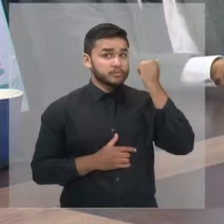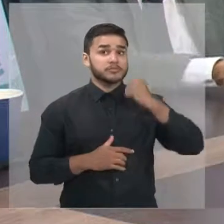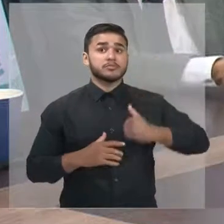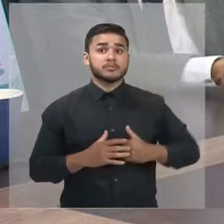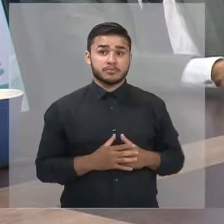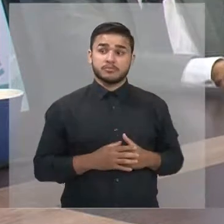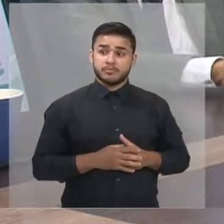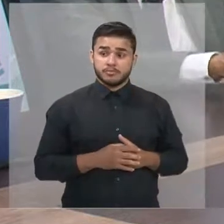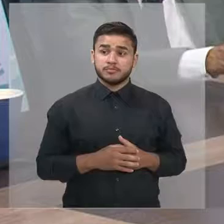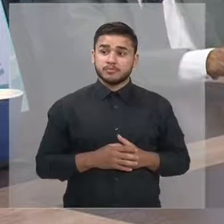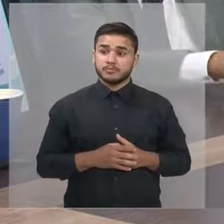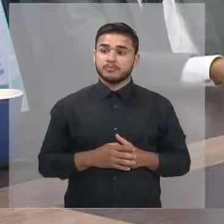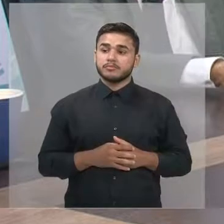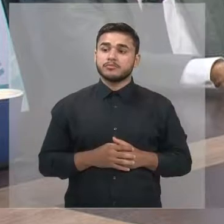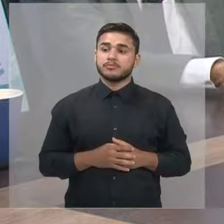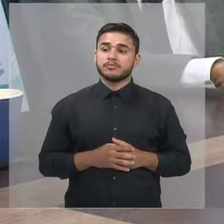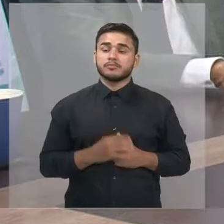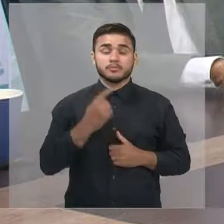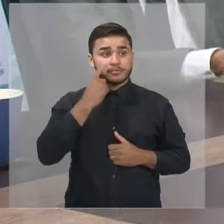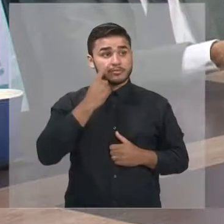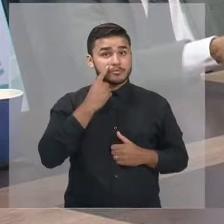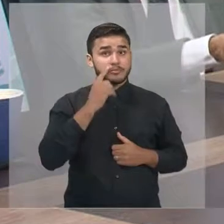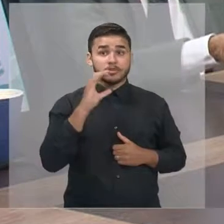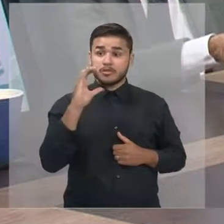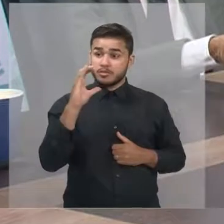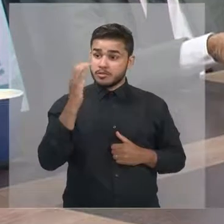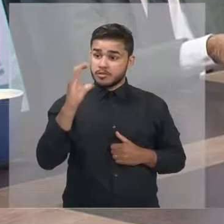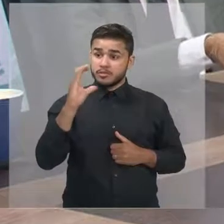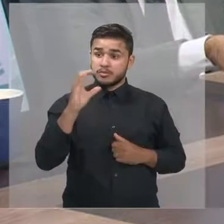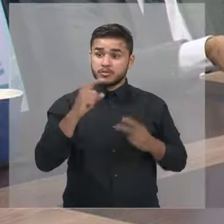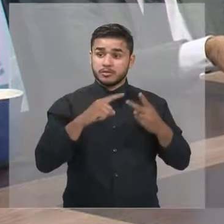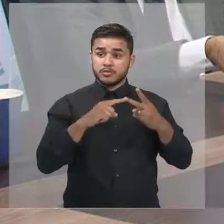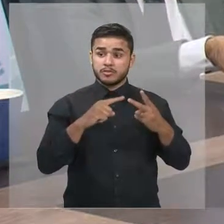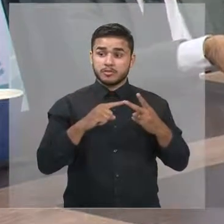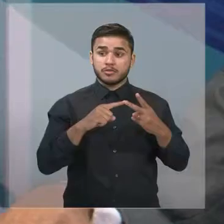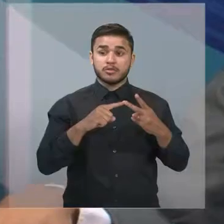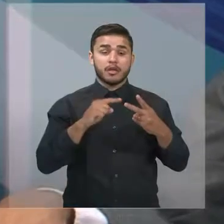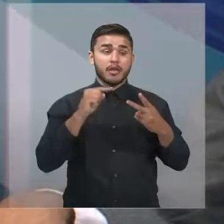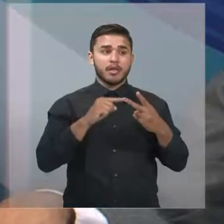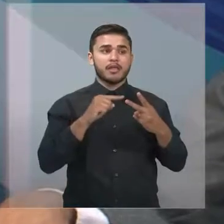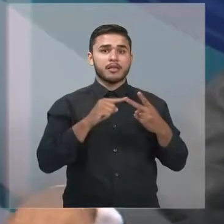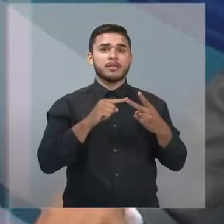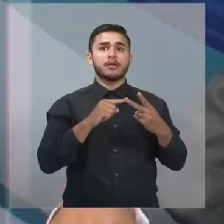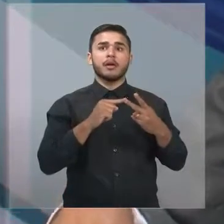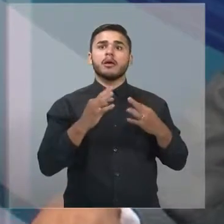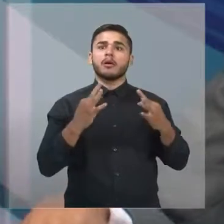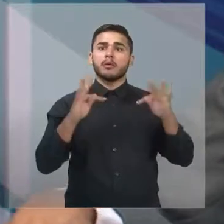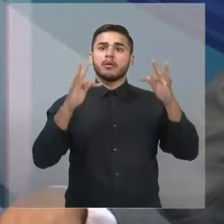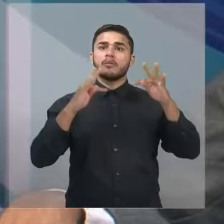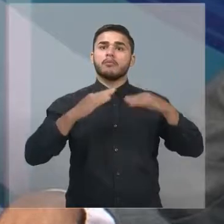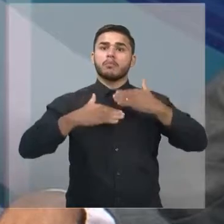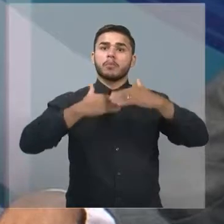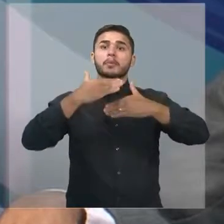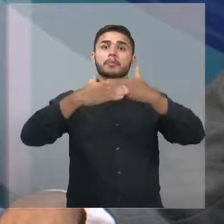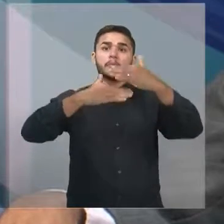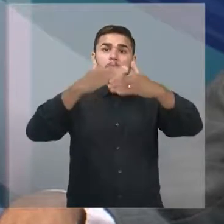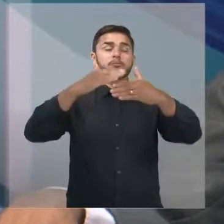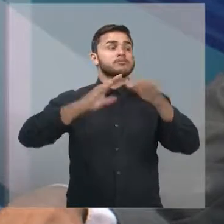com muita eficiência. Ele diz, bom, a ciência e a técnica realmente